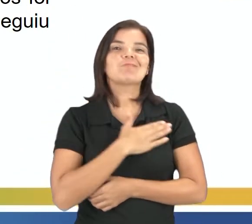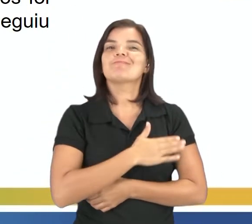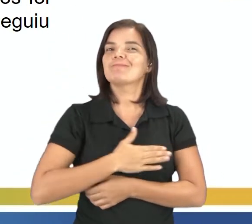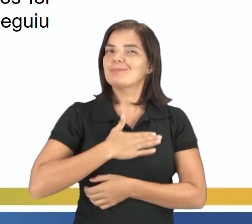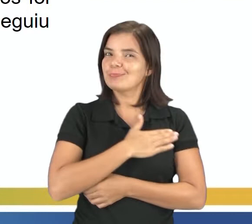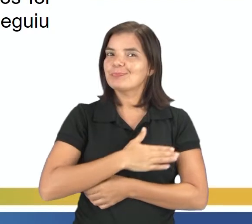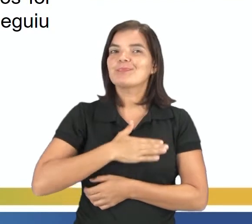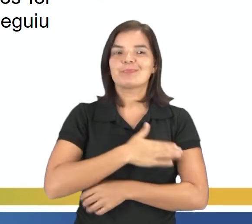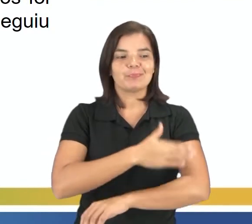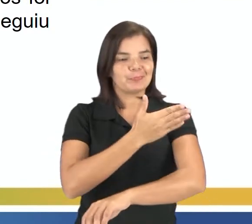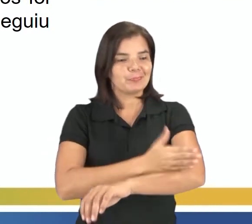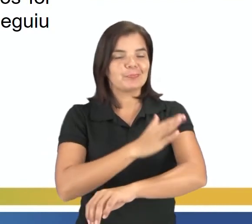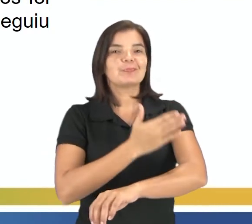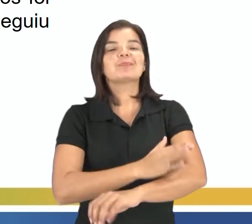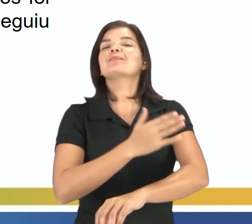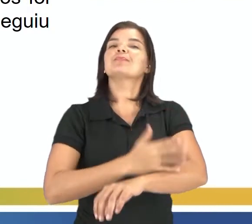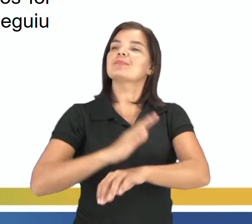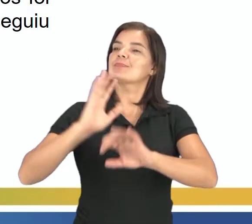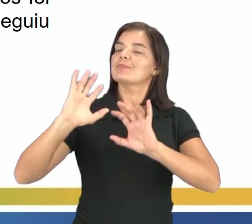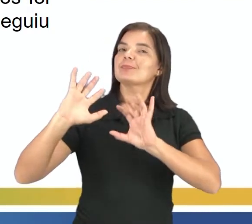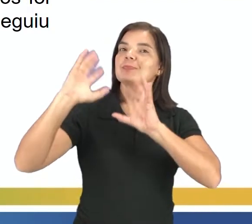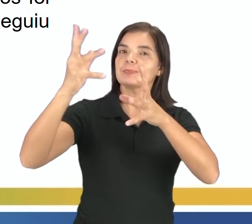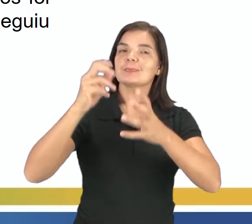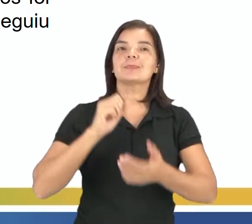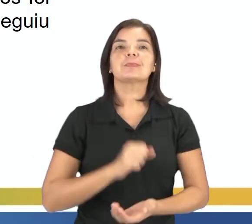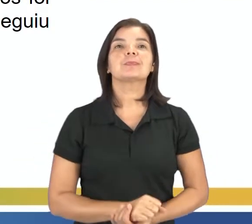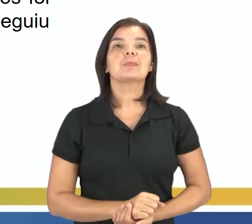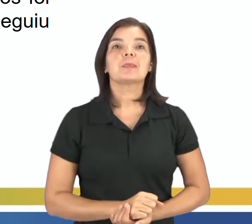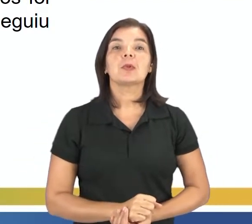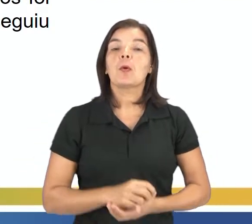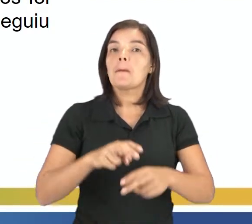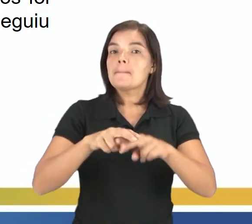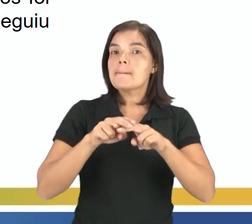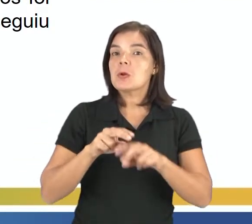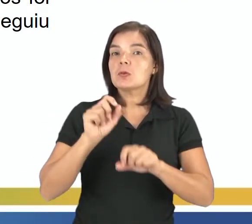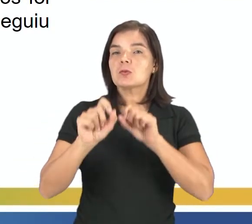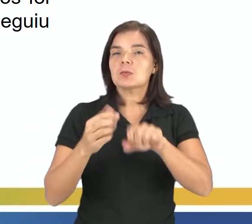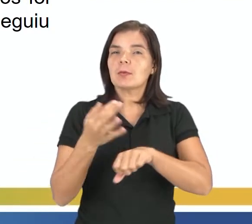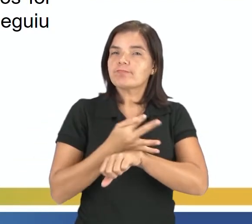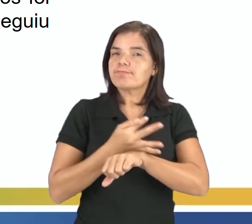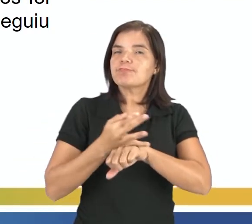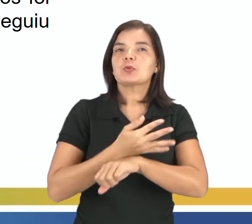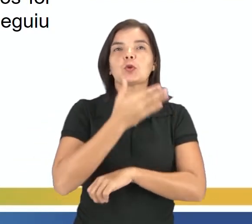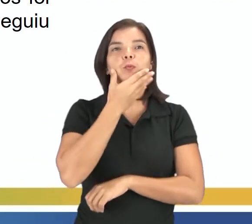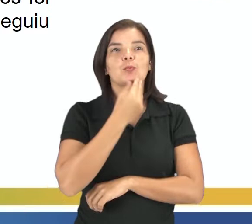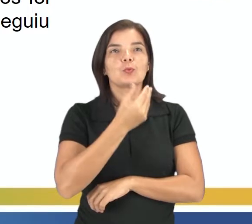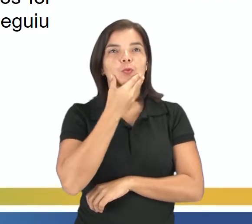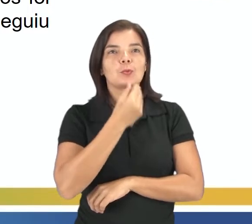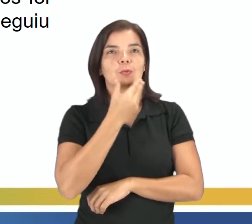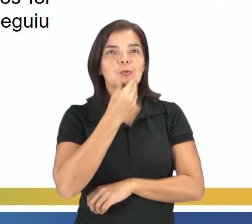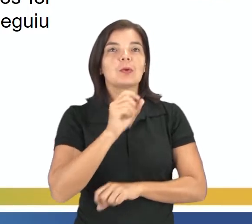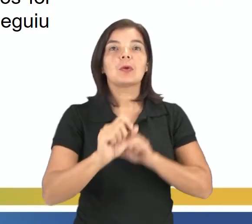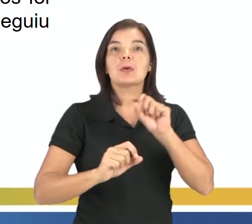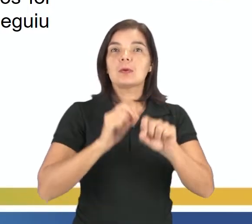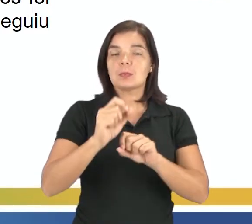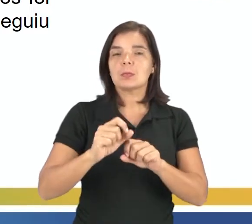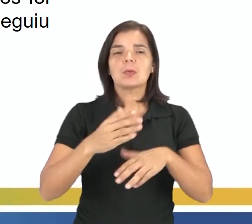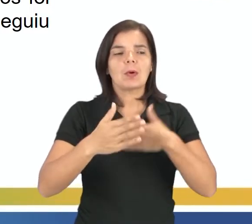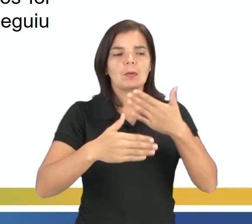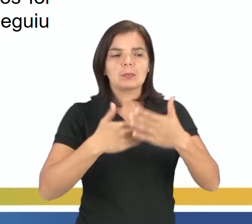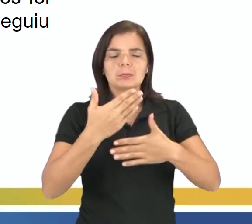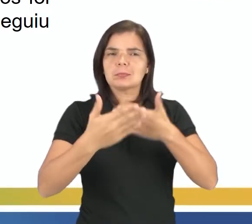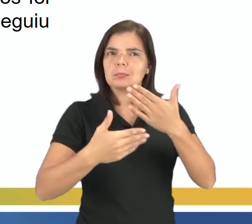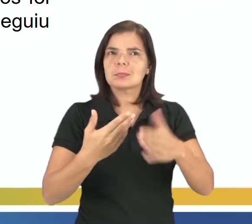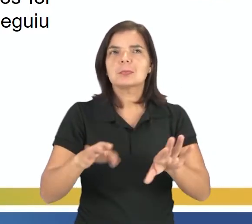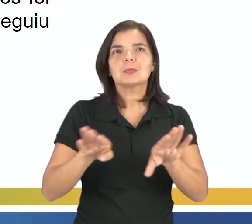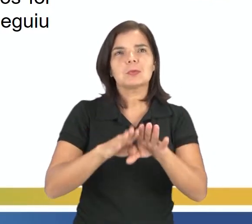se identificaram e praticavam basquete. Por isso levou a uma resistência machista, mas essa resistência, aos poucos,